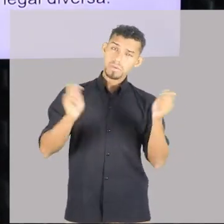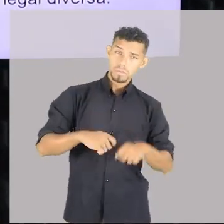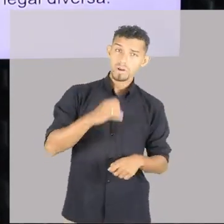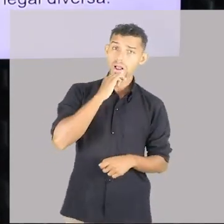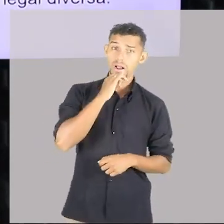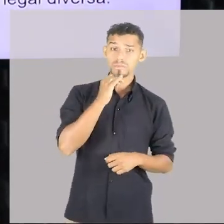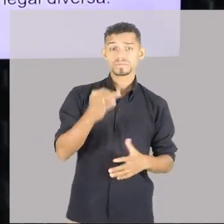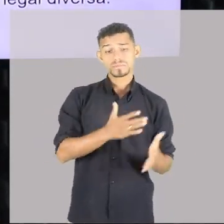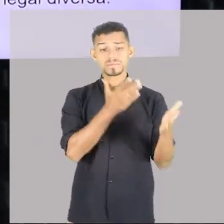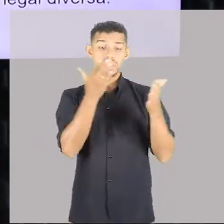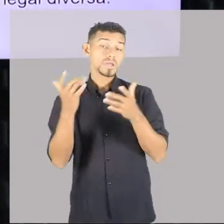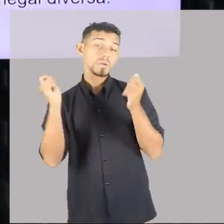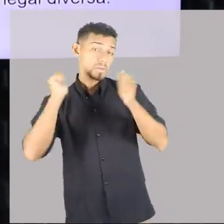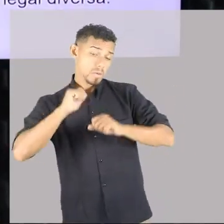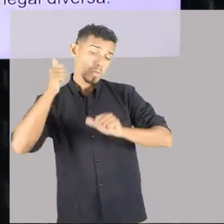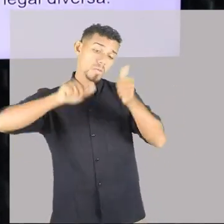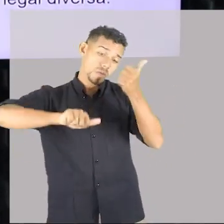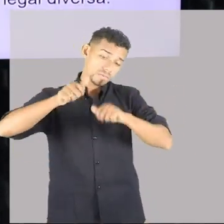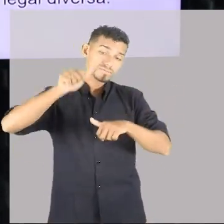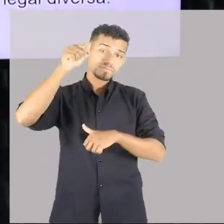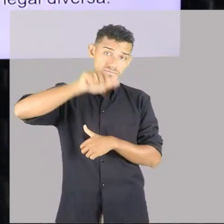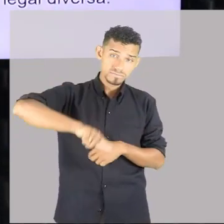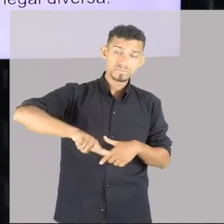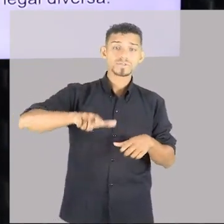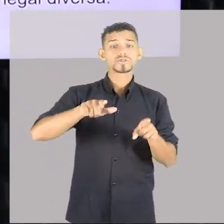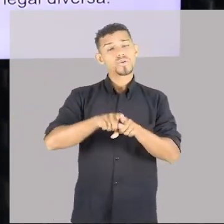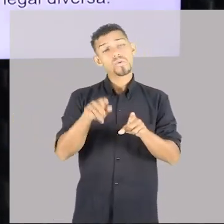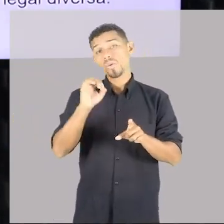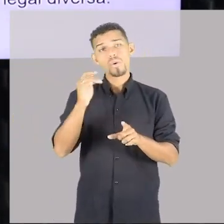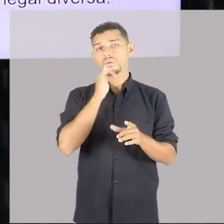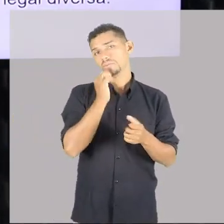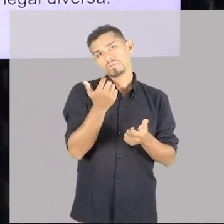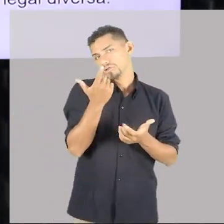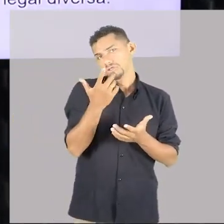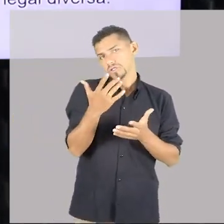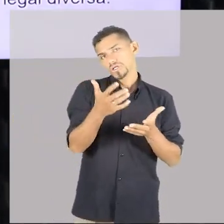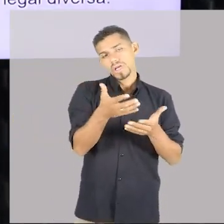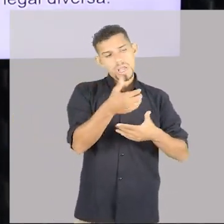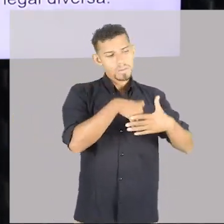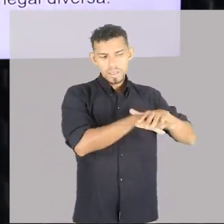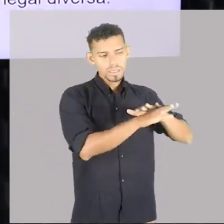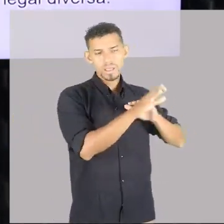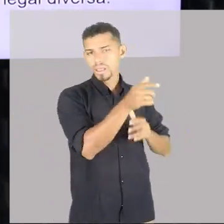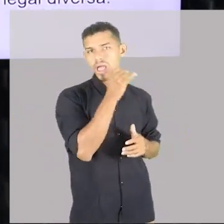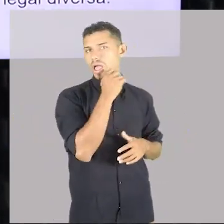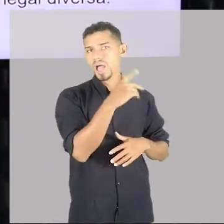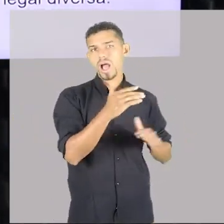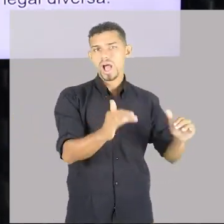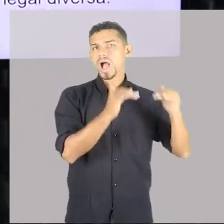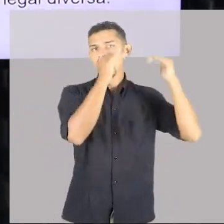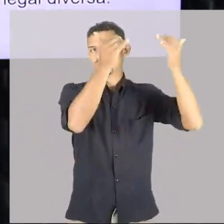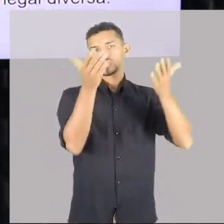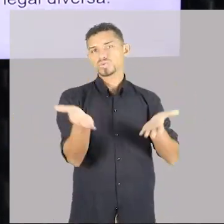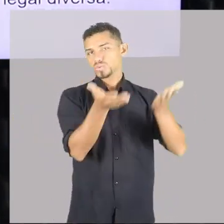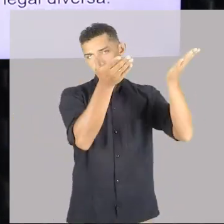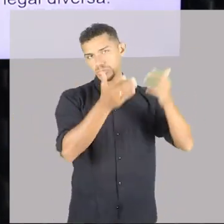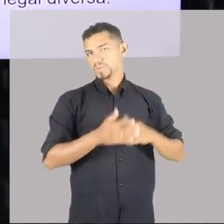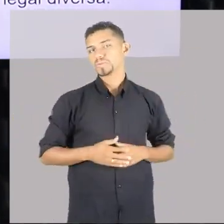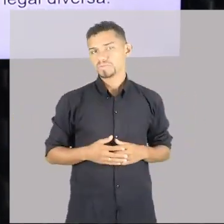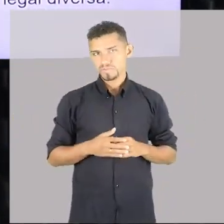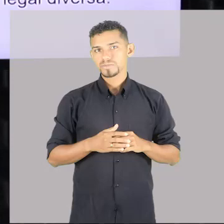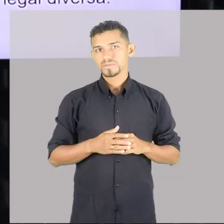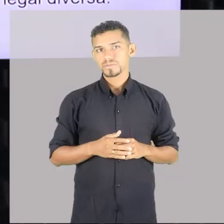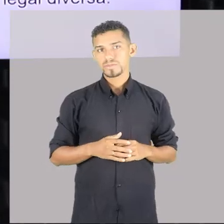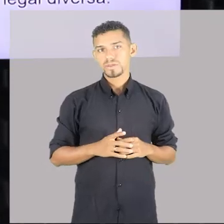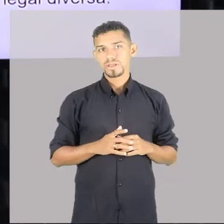possibilidade de reconsiderar, de refazer a decisão, ou de remeter o seu recurso e o caso à autoridade superior, que